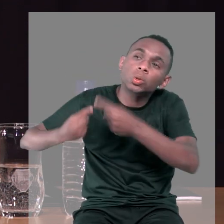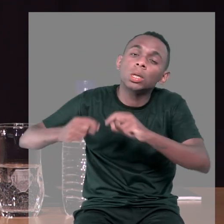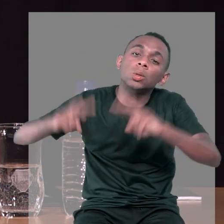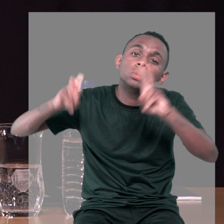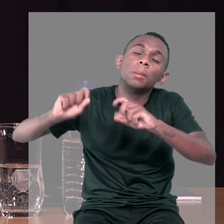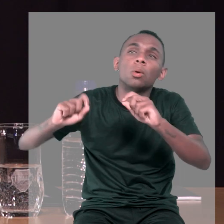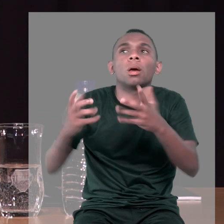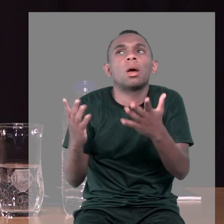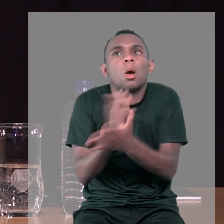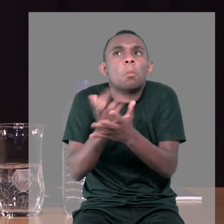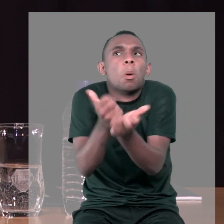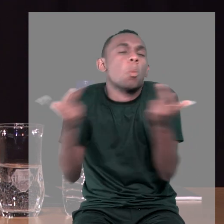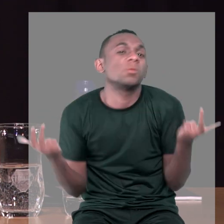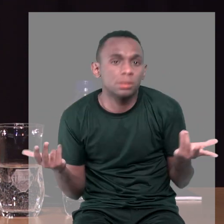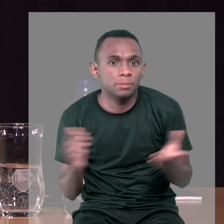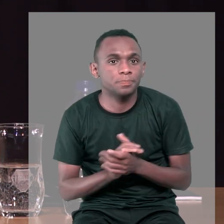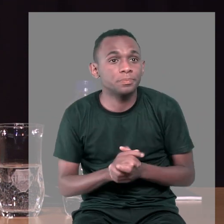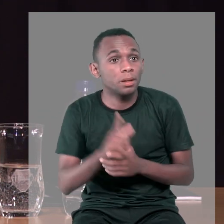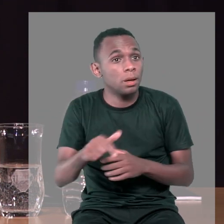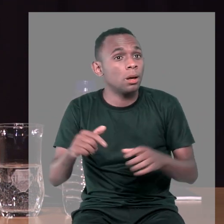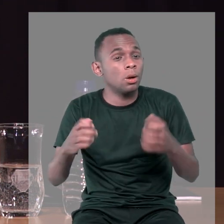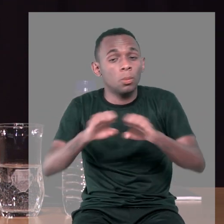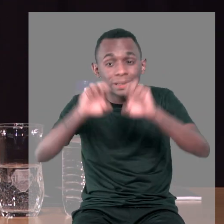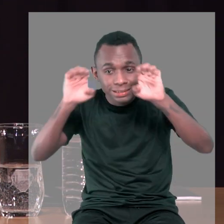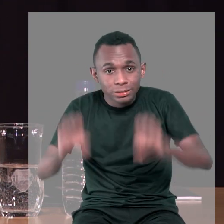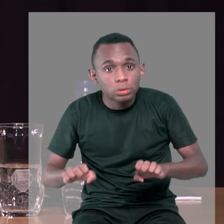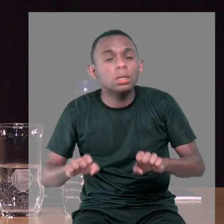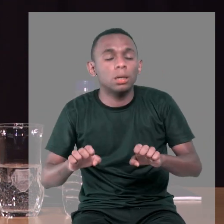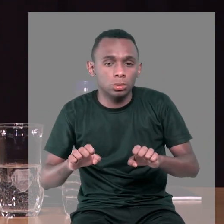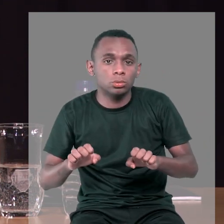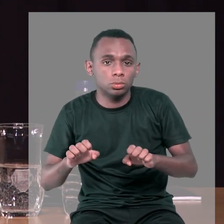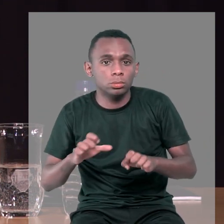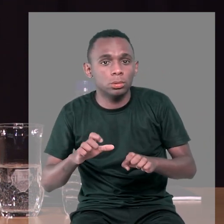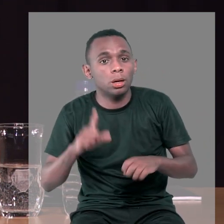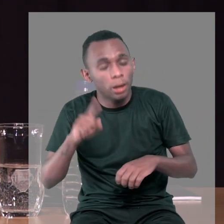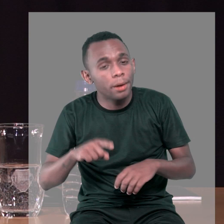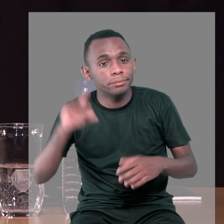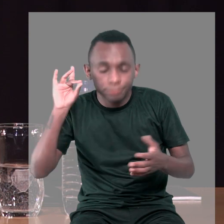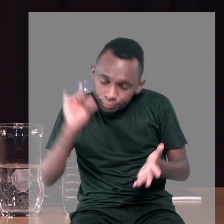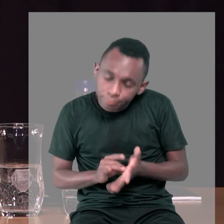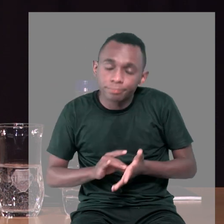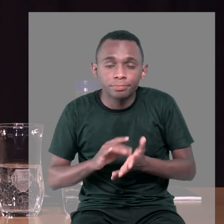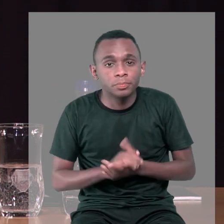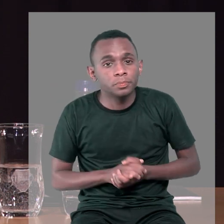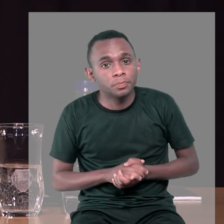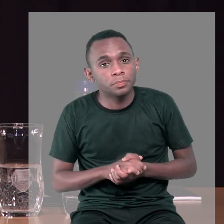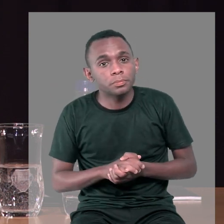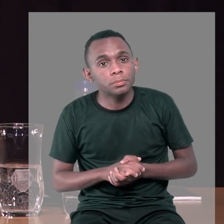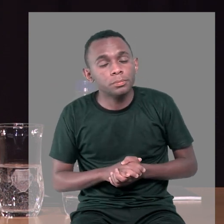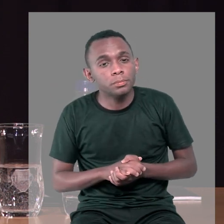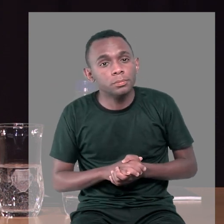é conservada, por exemplo, a Arendt cita algumas verdades factuais. Os alemães perderam a Segunda Guerra.